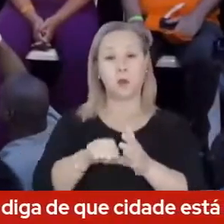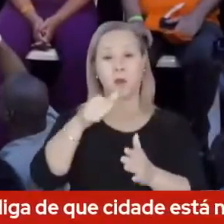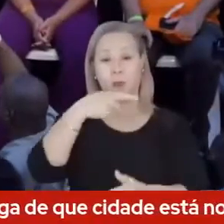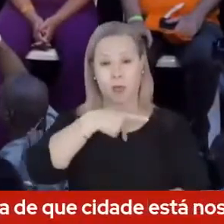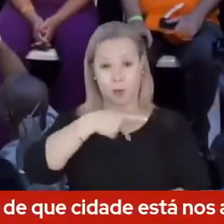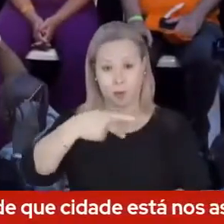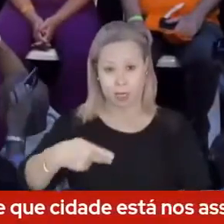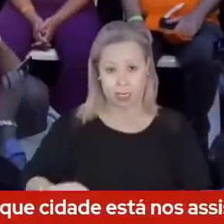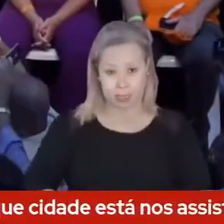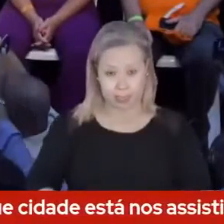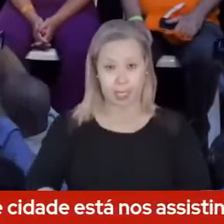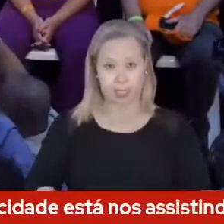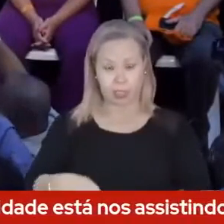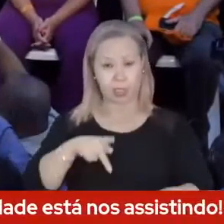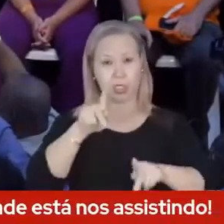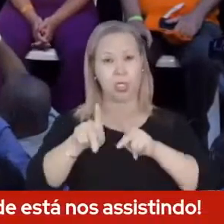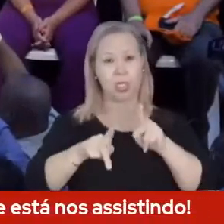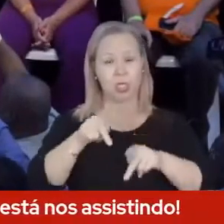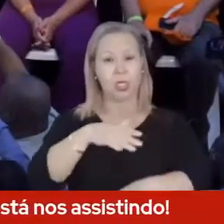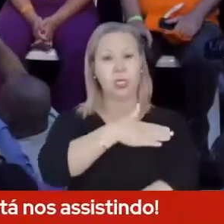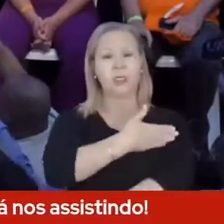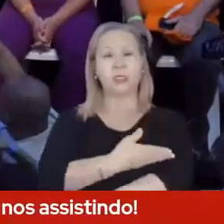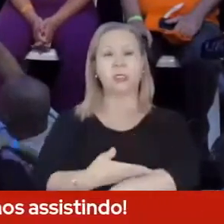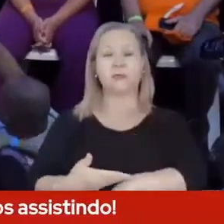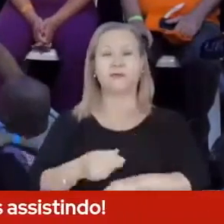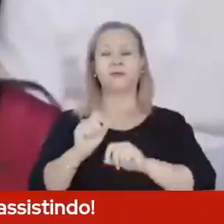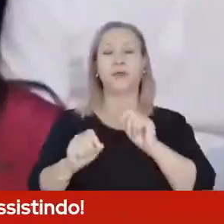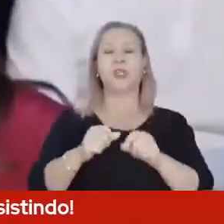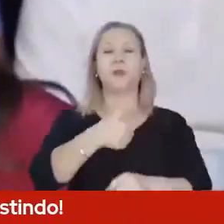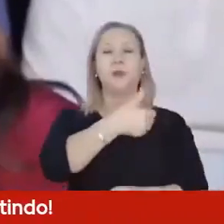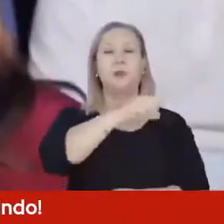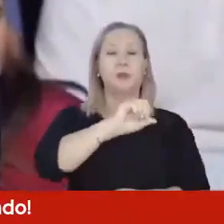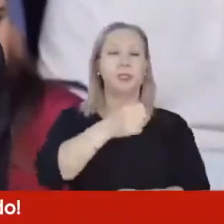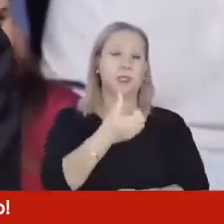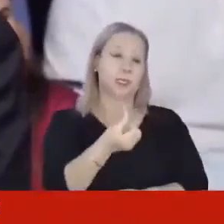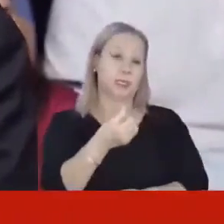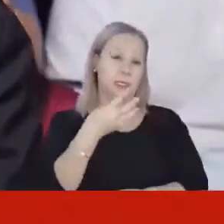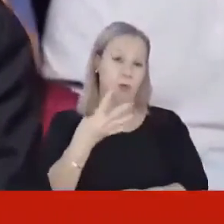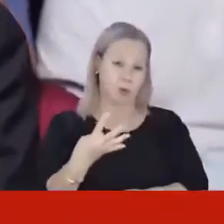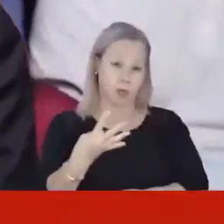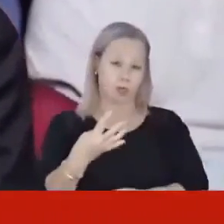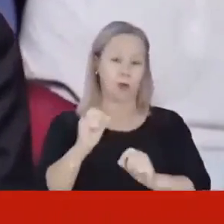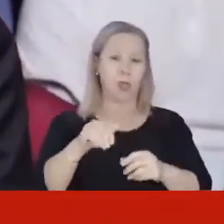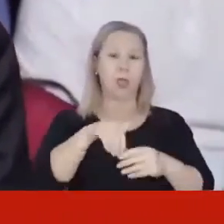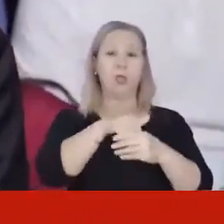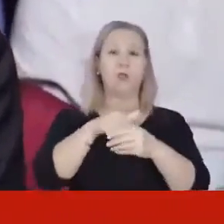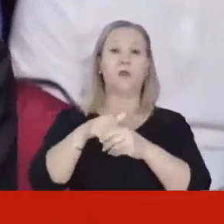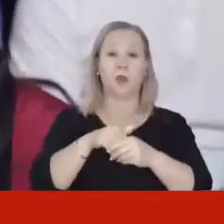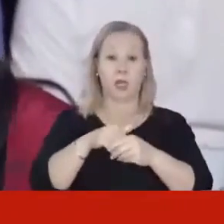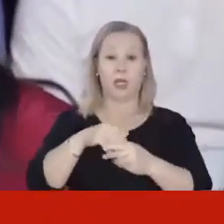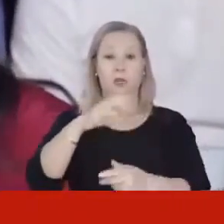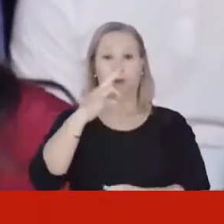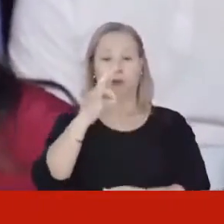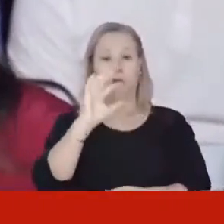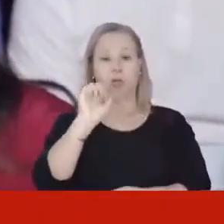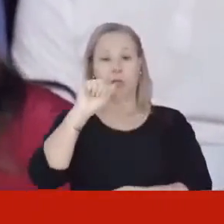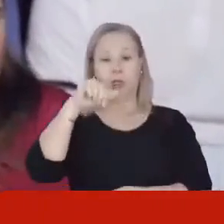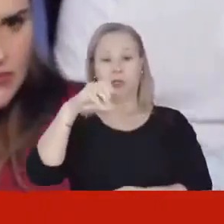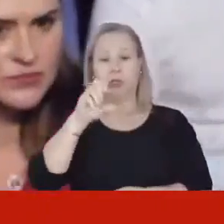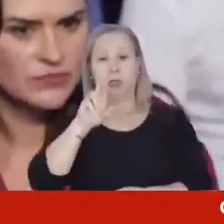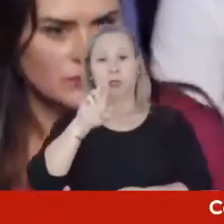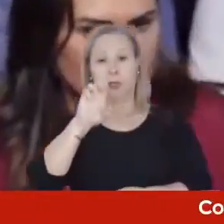civil desde 1964 e foi eleito o Tancredo Neves presidente da